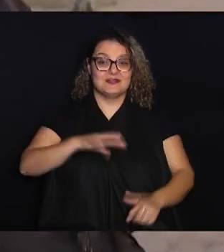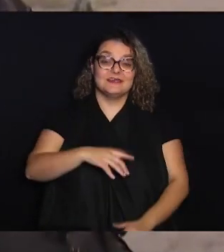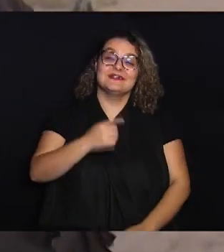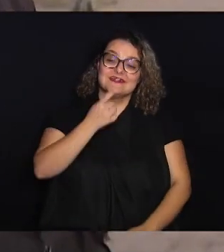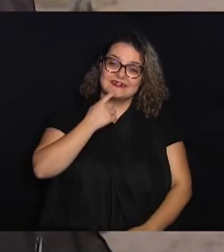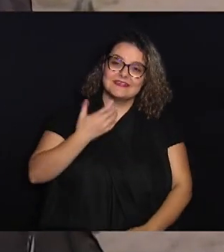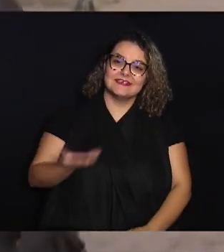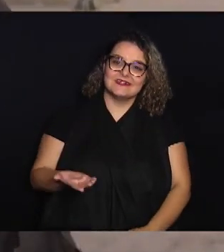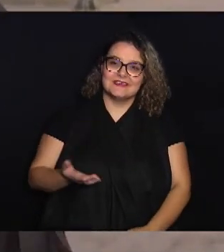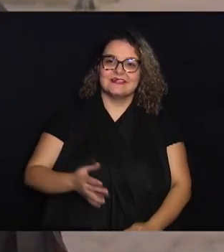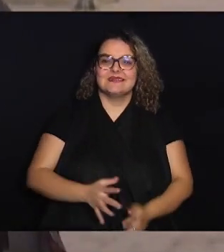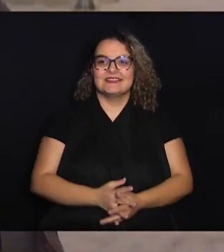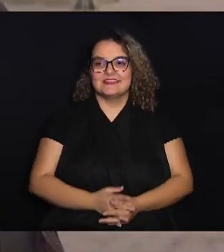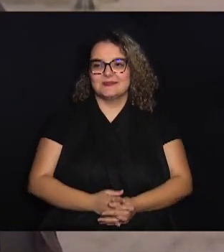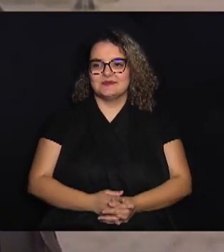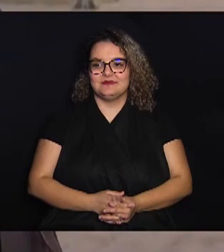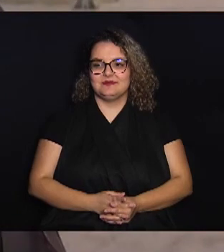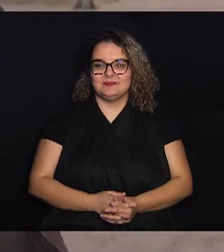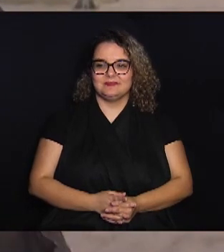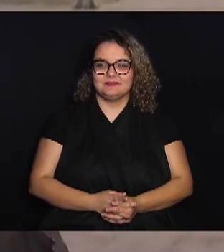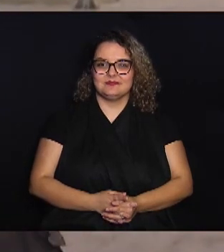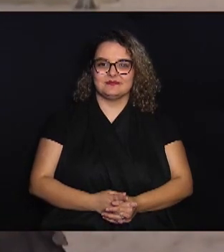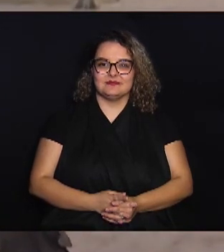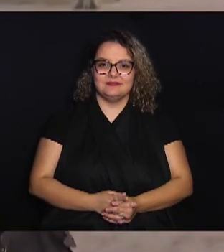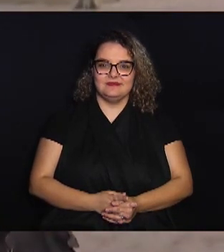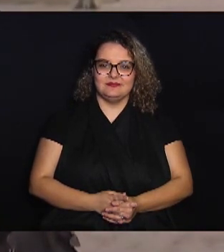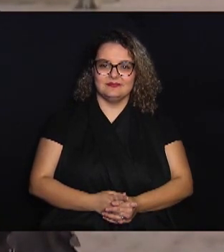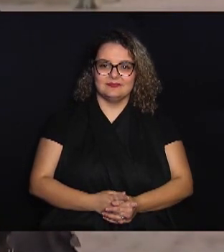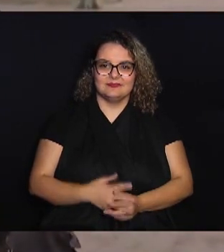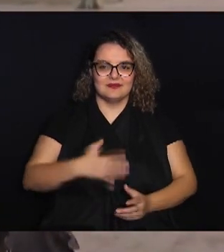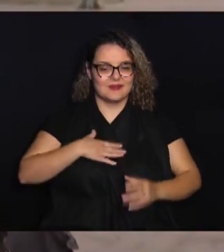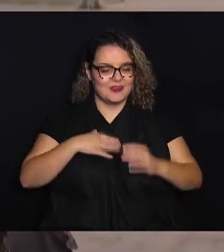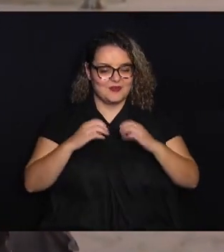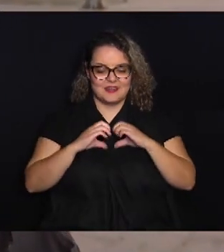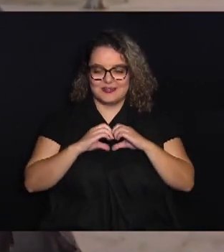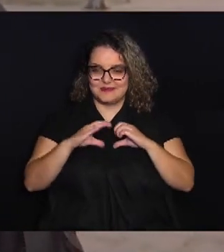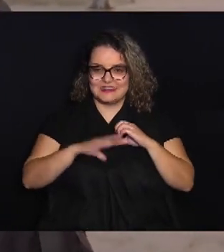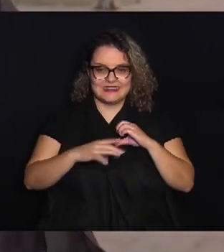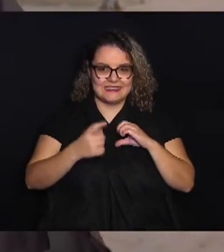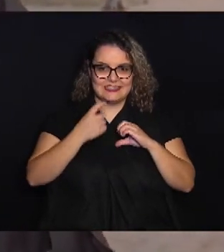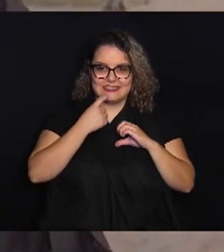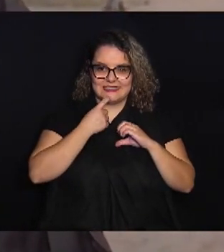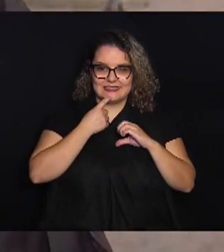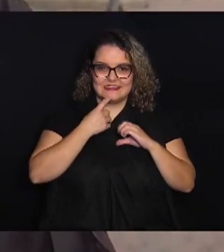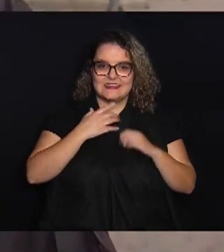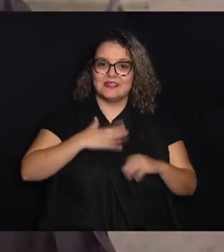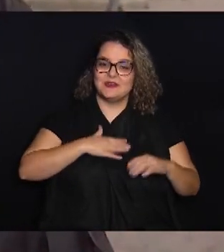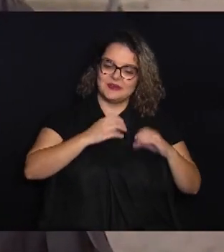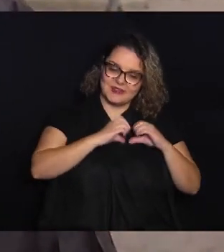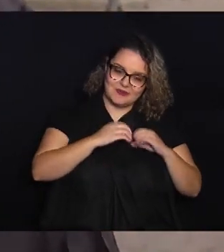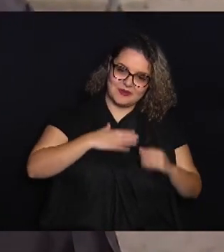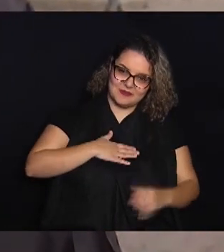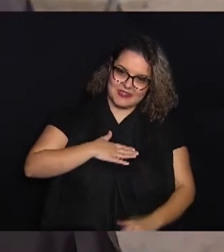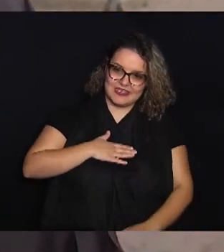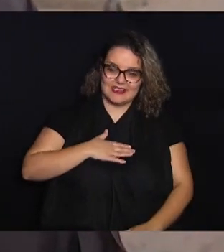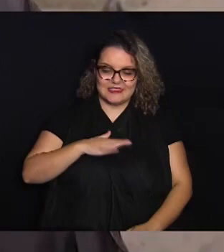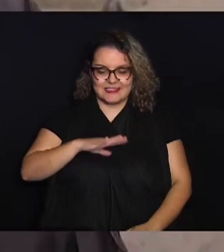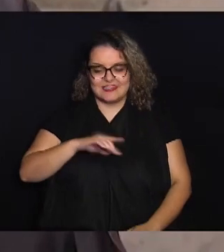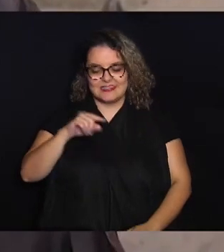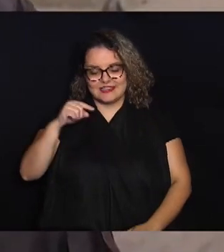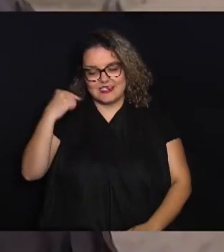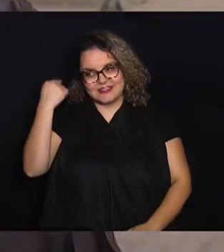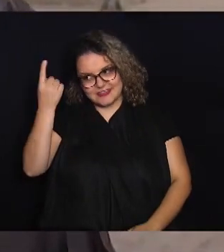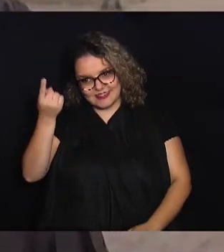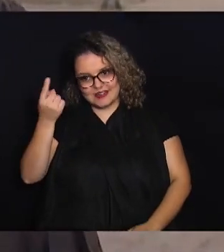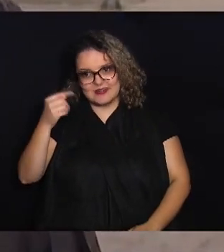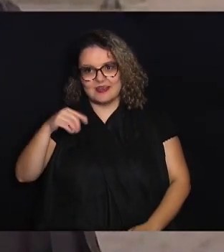né? Campinas Eu amo essa cidade, viu? Eu gosto da minha cidade lá, mas eu estou aqui há